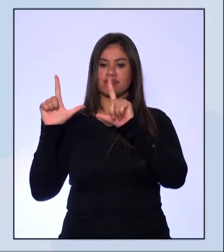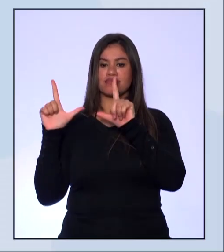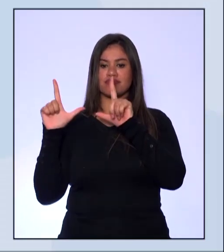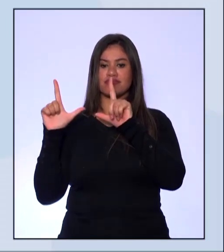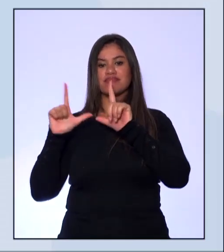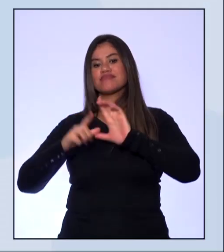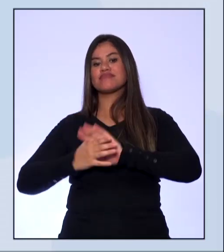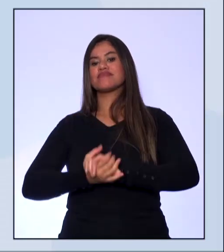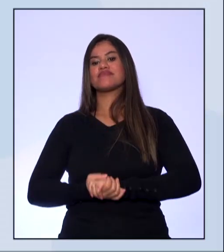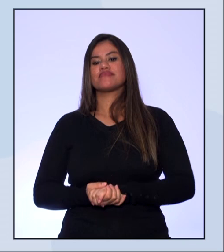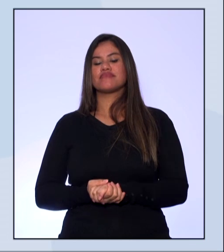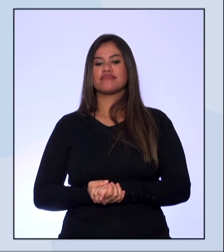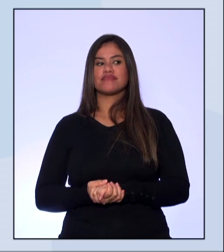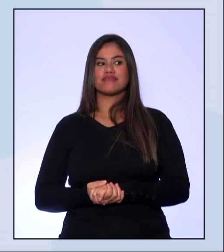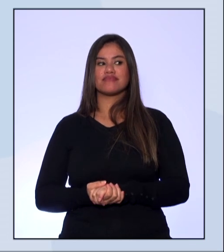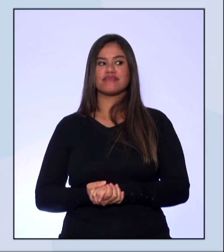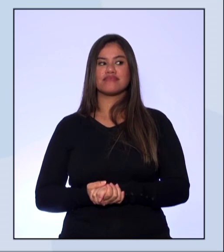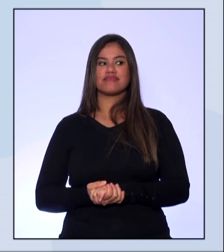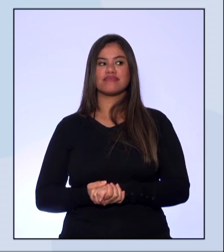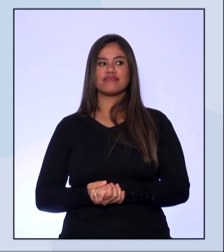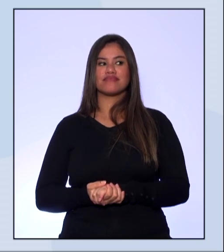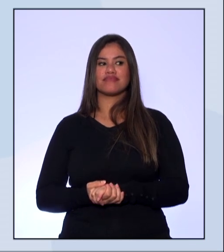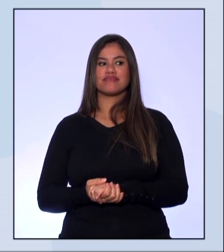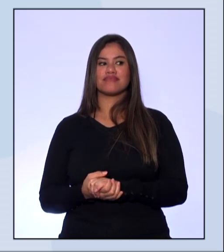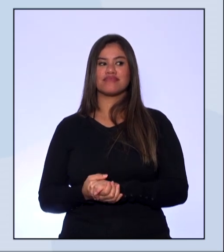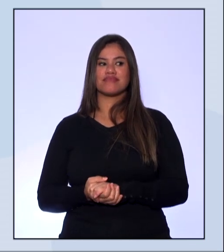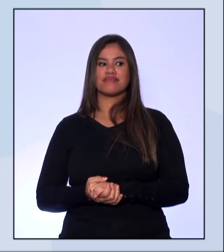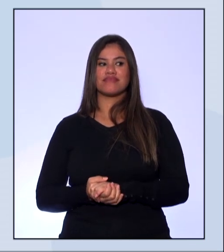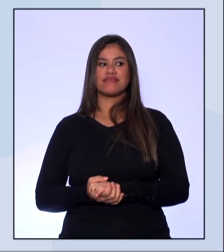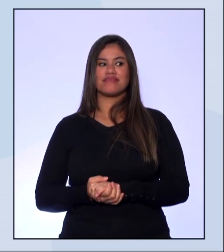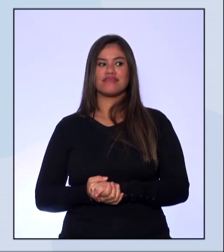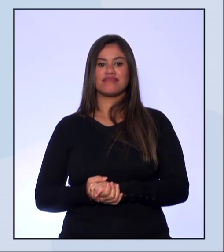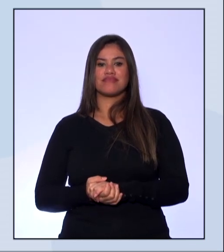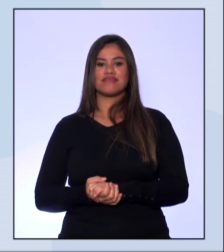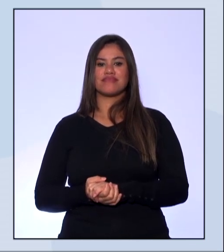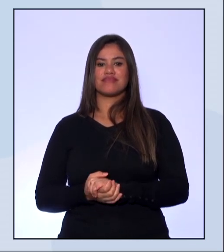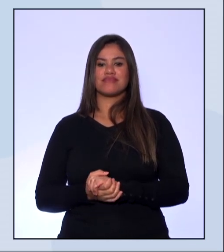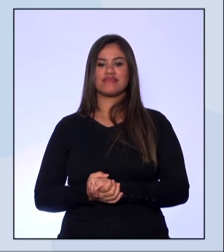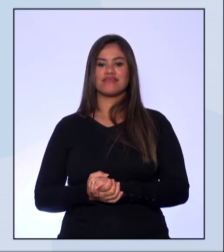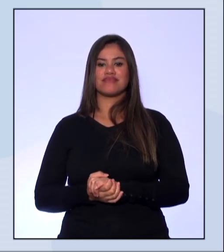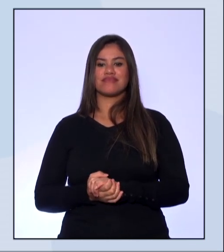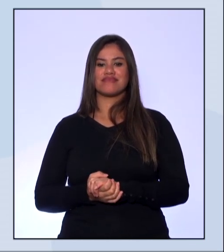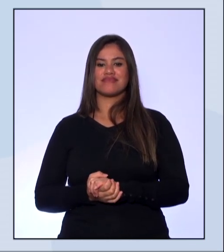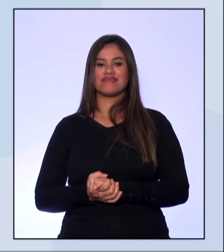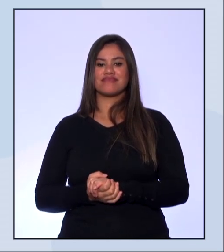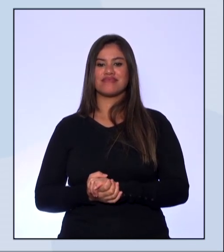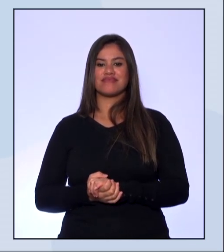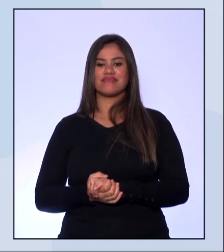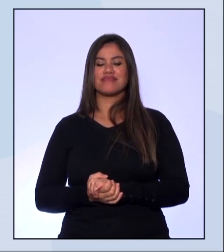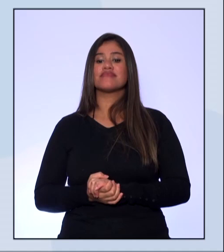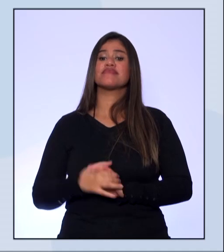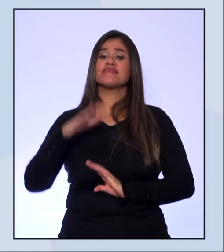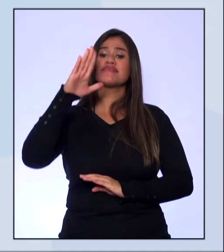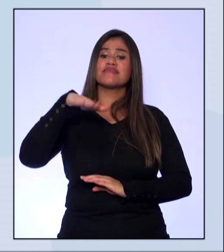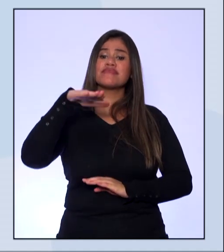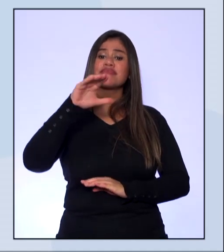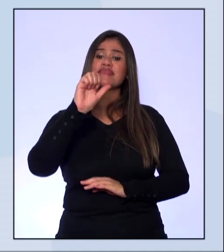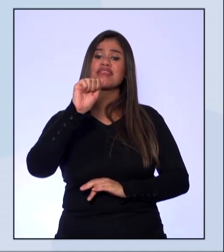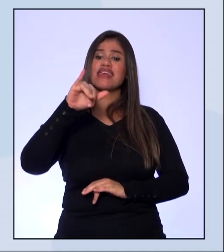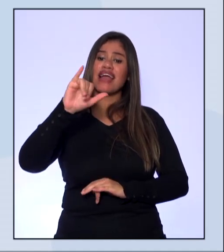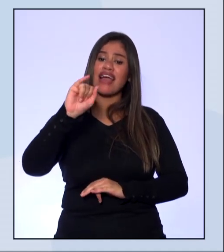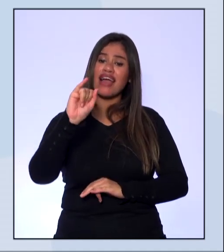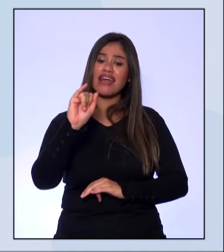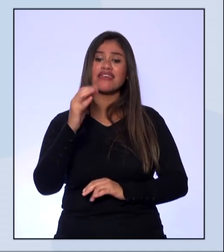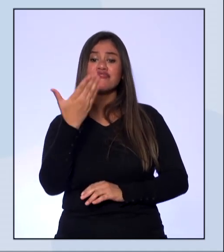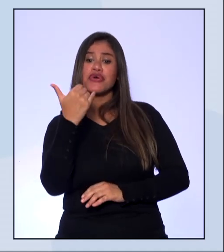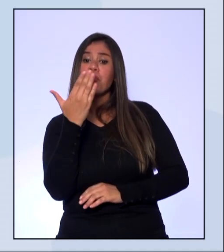Vamos ler, Mauro? Começa comigo. Eu sou Koji. Koji, você, eu sou Kai. Ei, Kai, o que acha de nós irmos